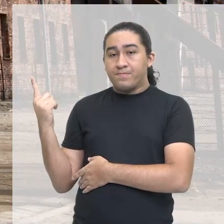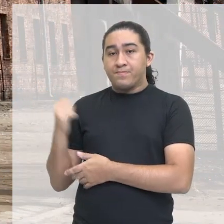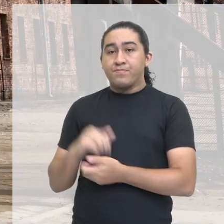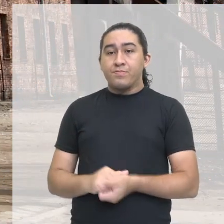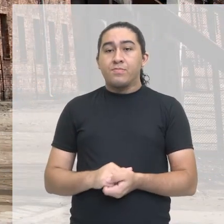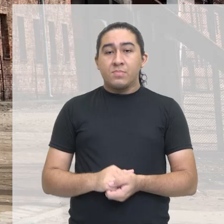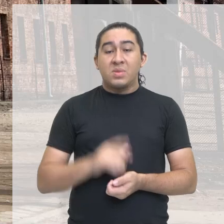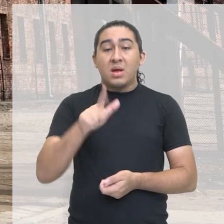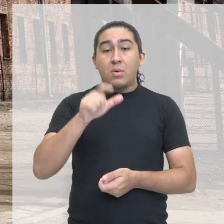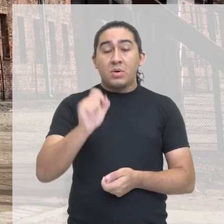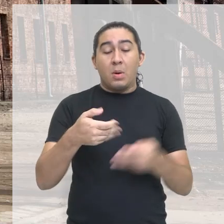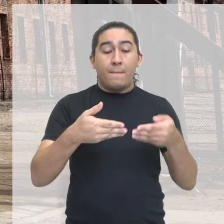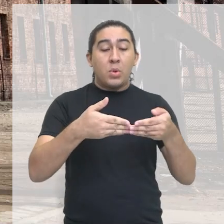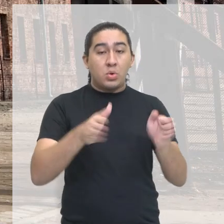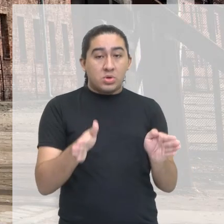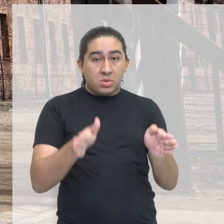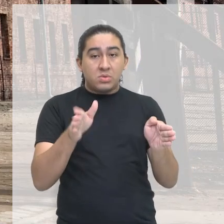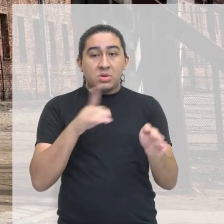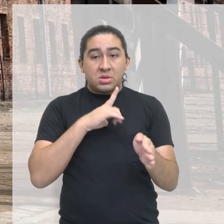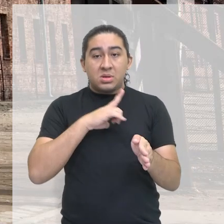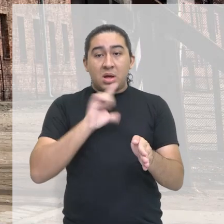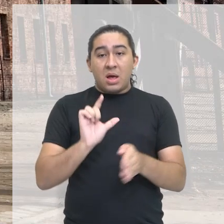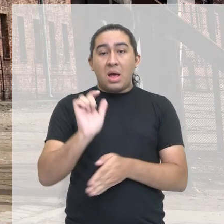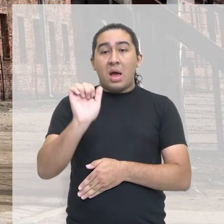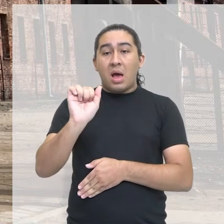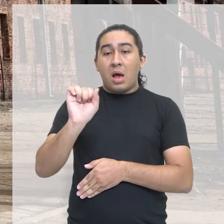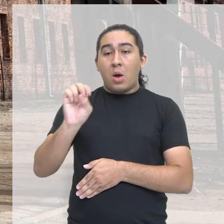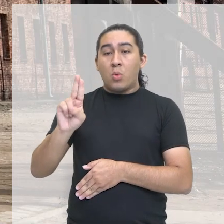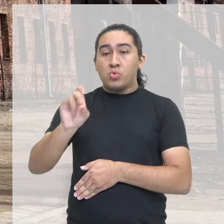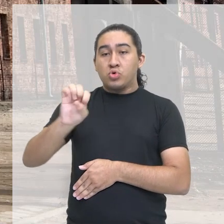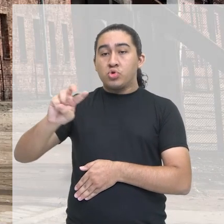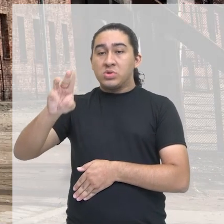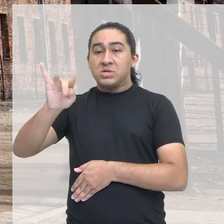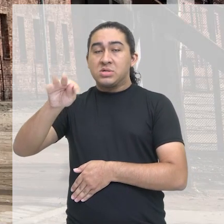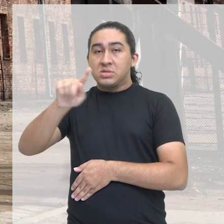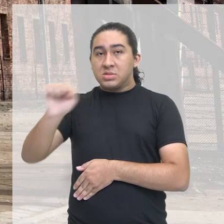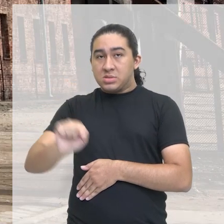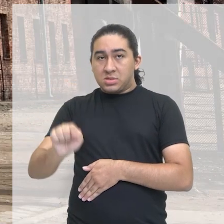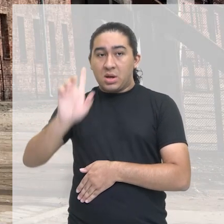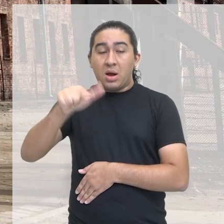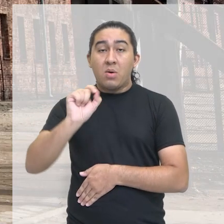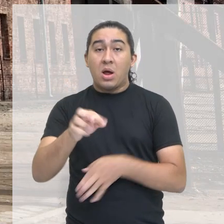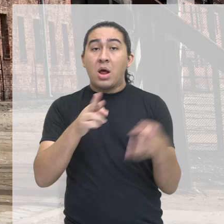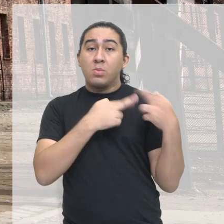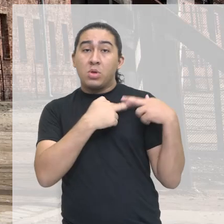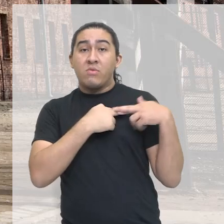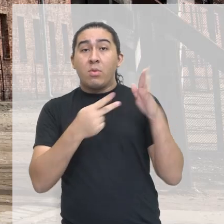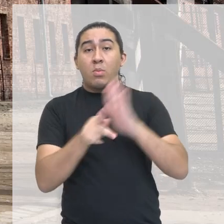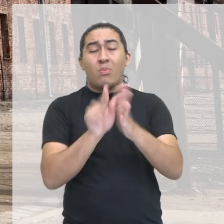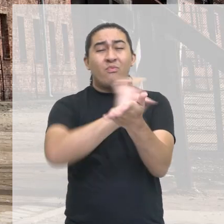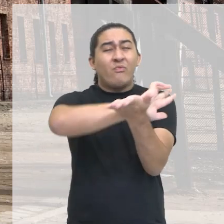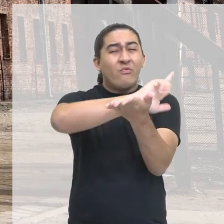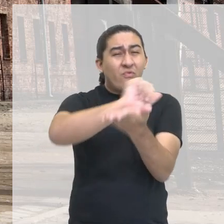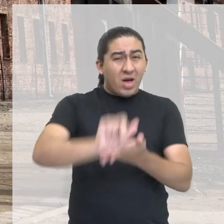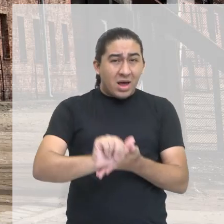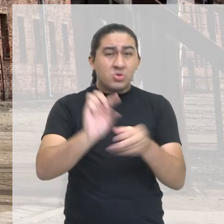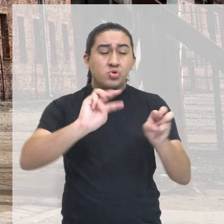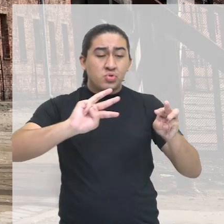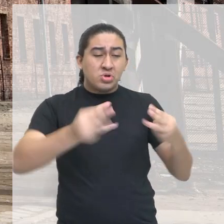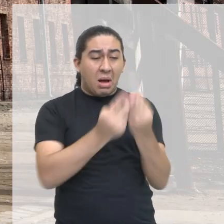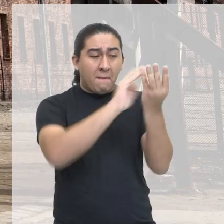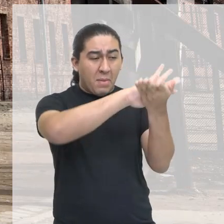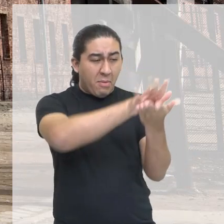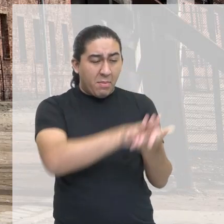que é justamente o portão de entrada de Auschwitz. Esse campo de concentração ele foi responsável pela morte de milhares de